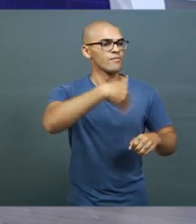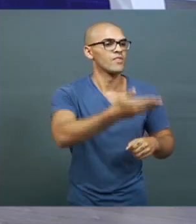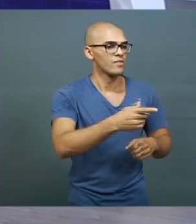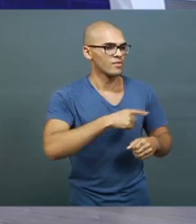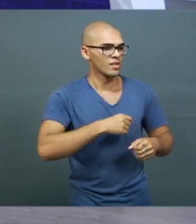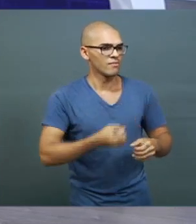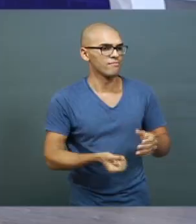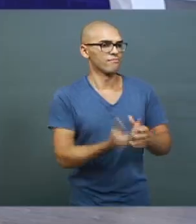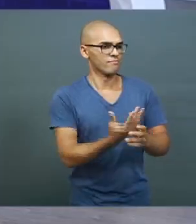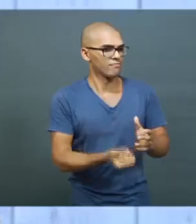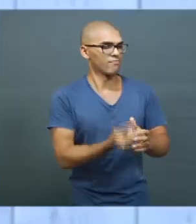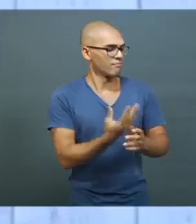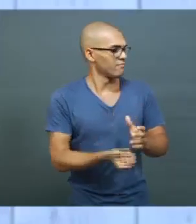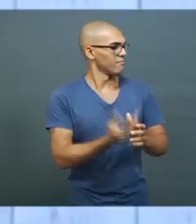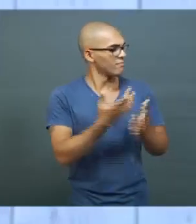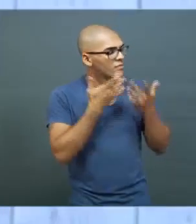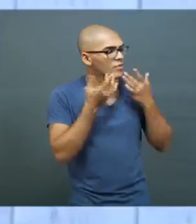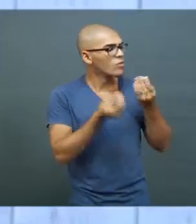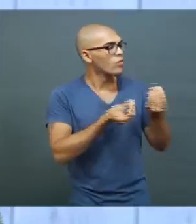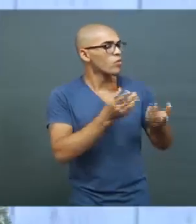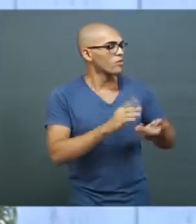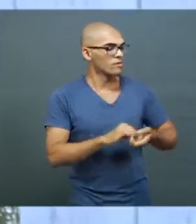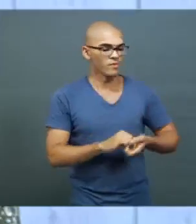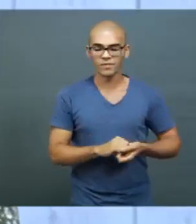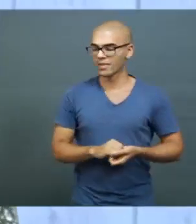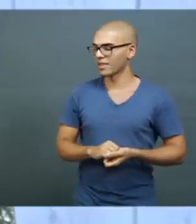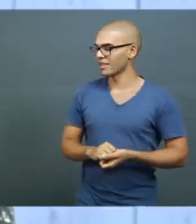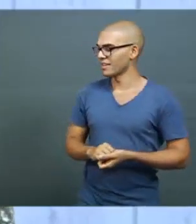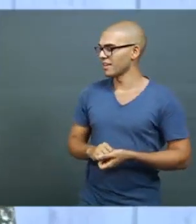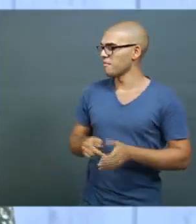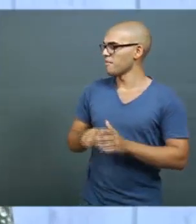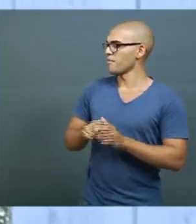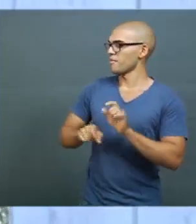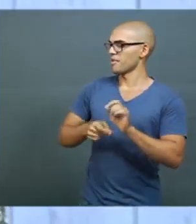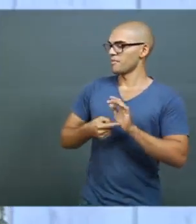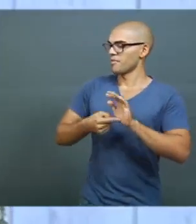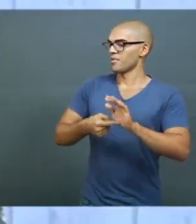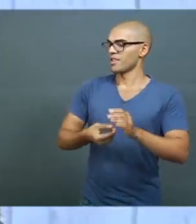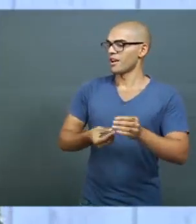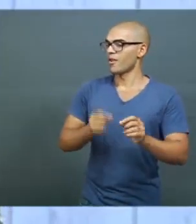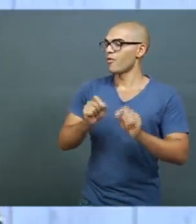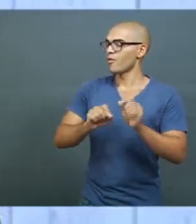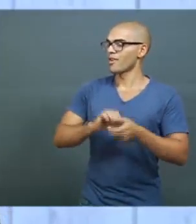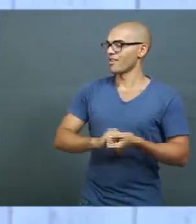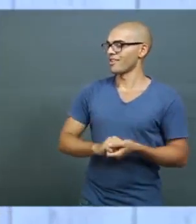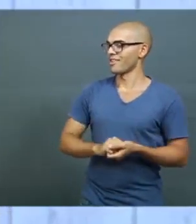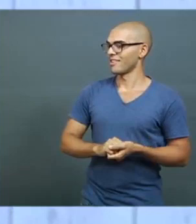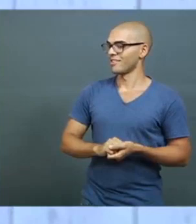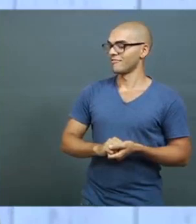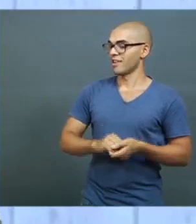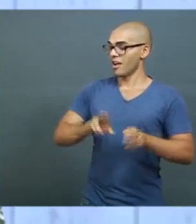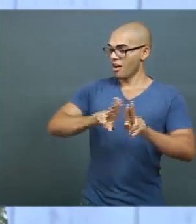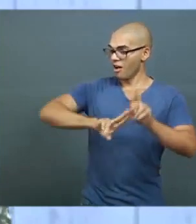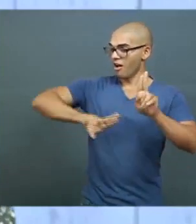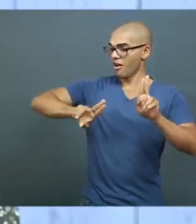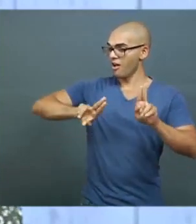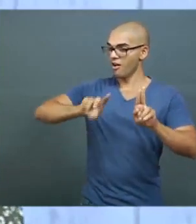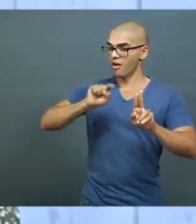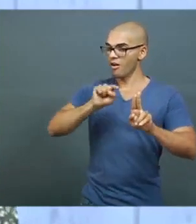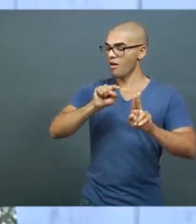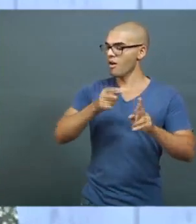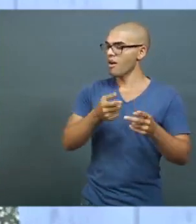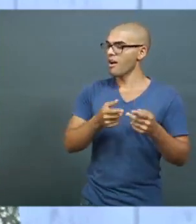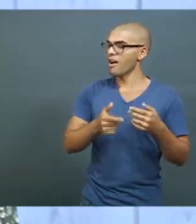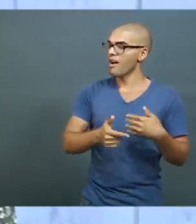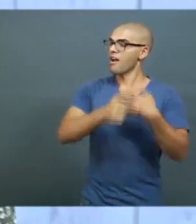para a Uberlândia. É o cumprimento da nossa função, né? Acho que a função da universidade é preparar essas pessoas que nos procuram para